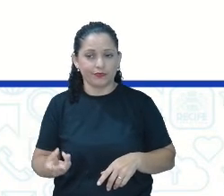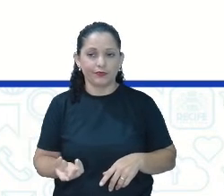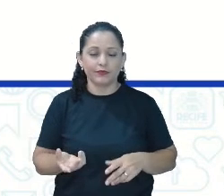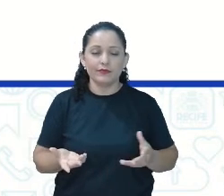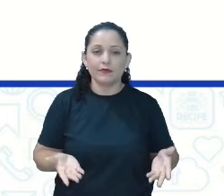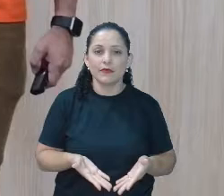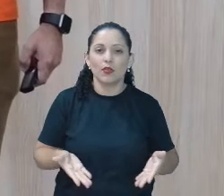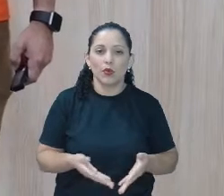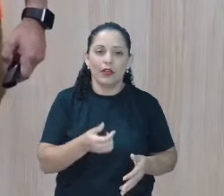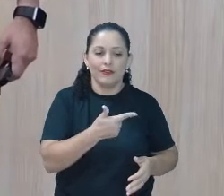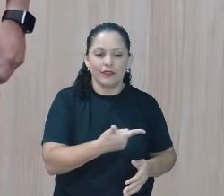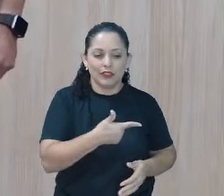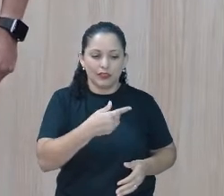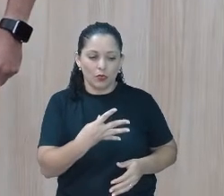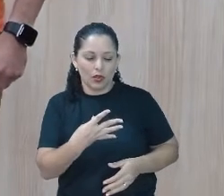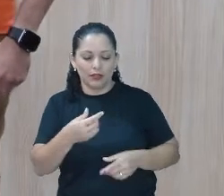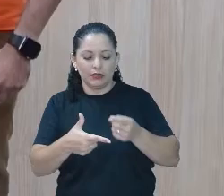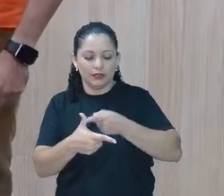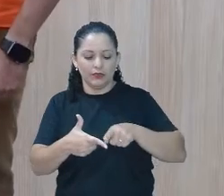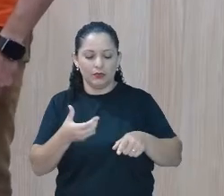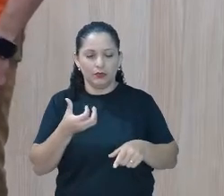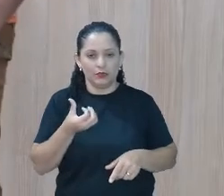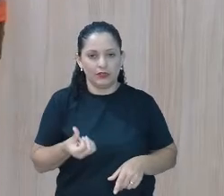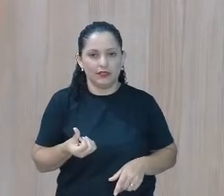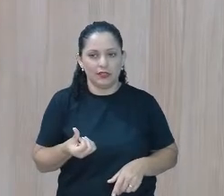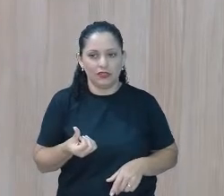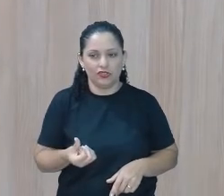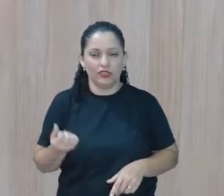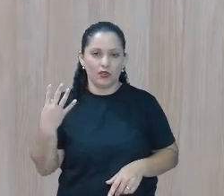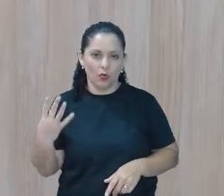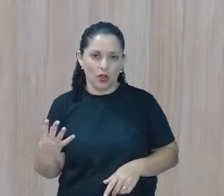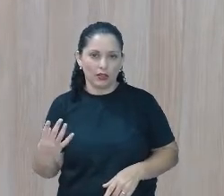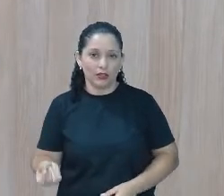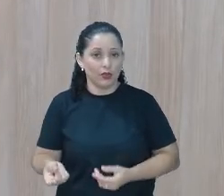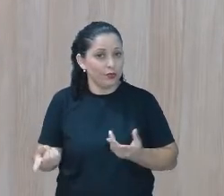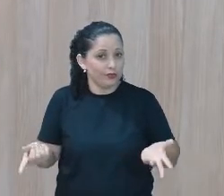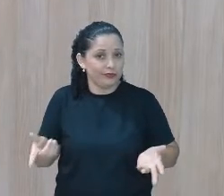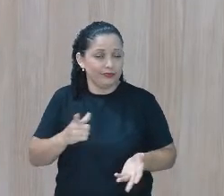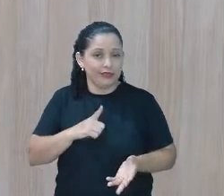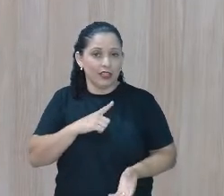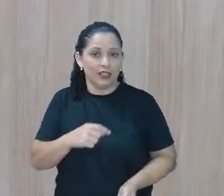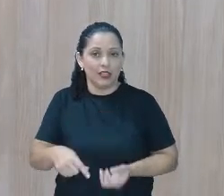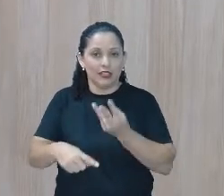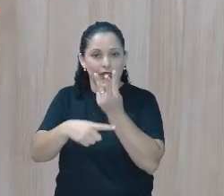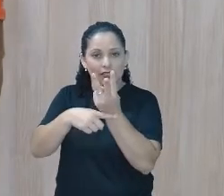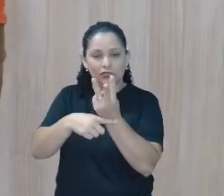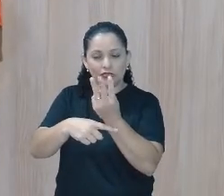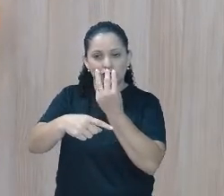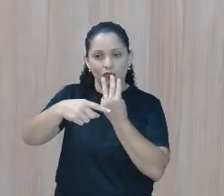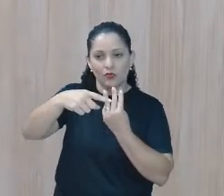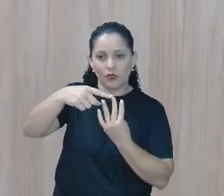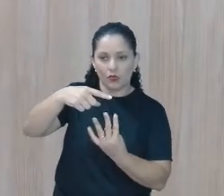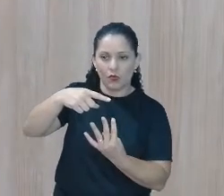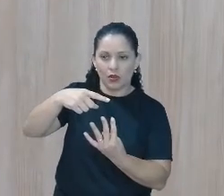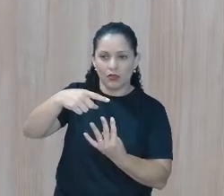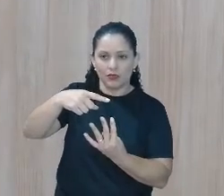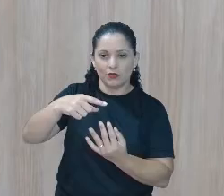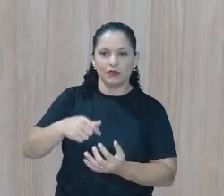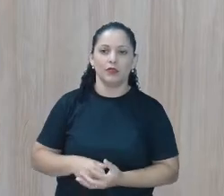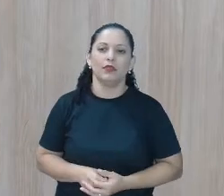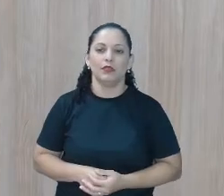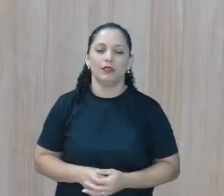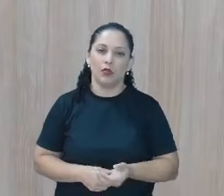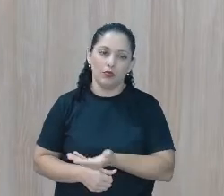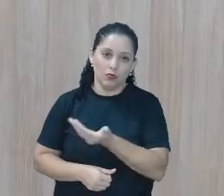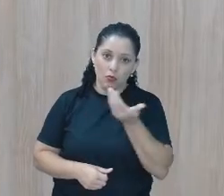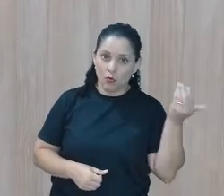mais 24 dividido por 6 dá igual a 4. Então, eu tenho aí, em uma razão,